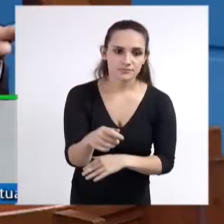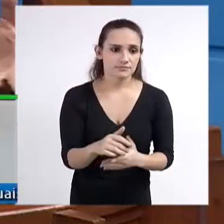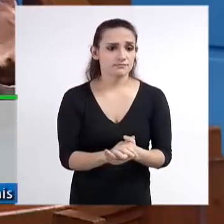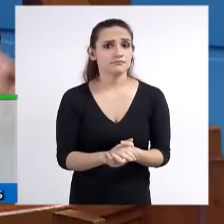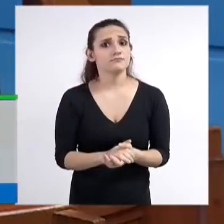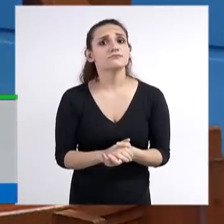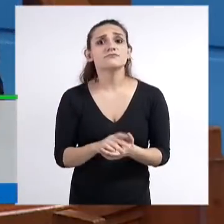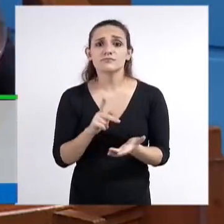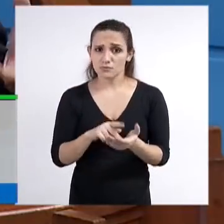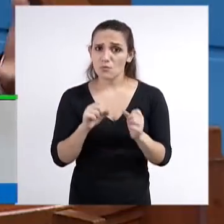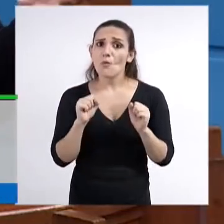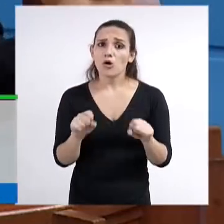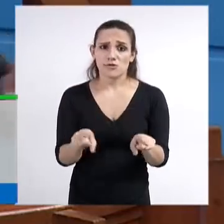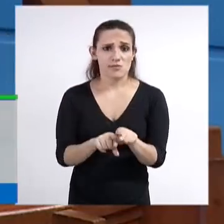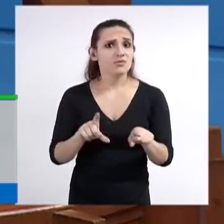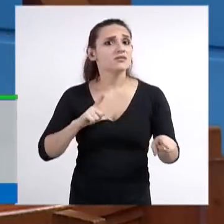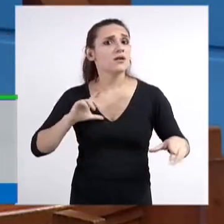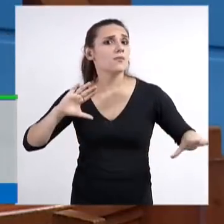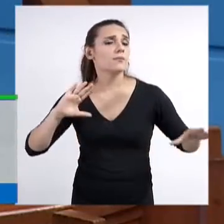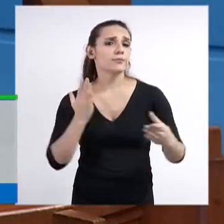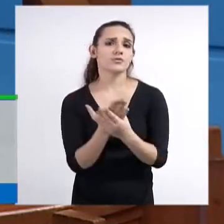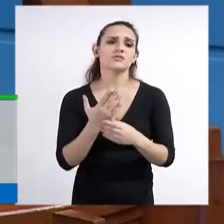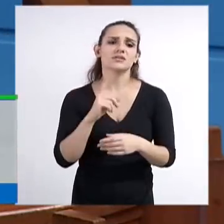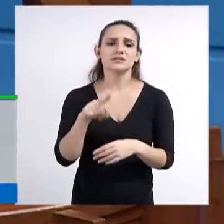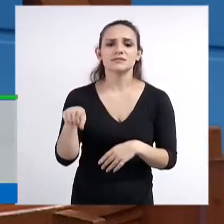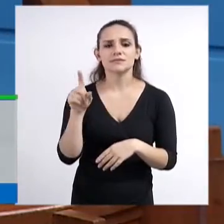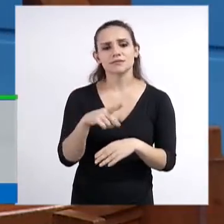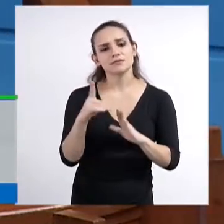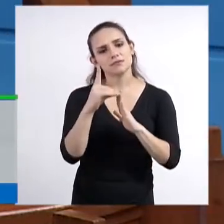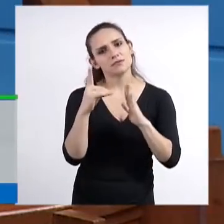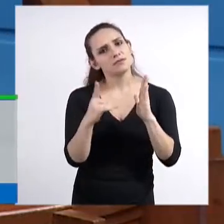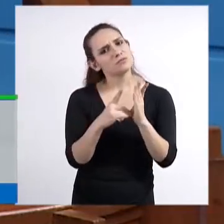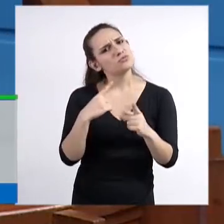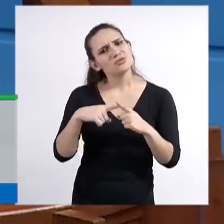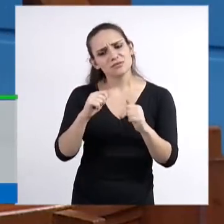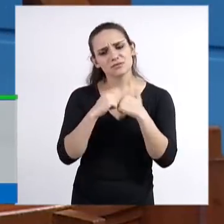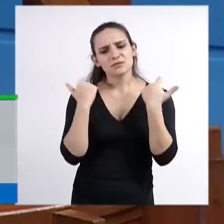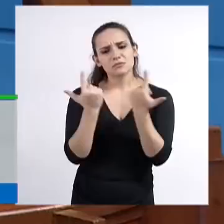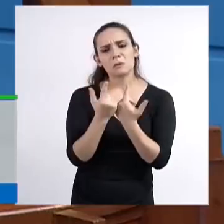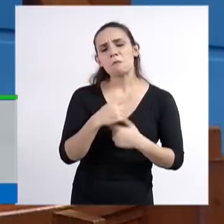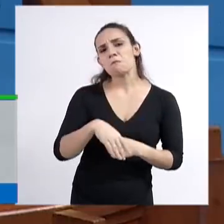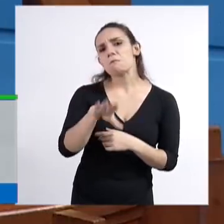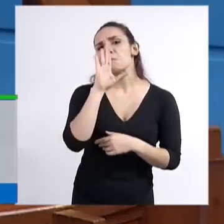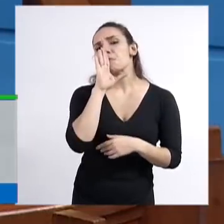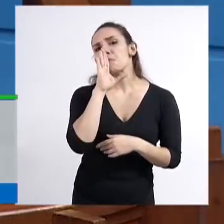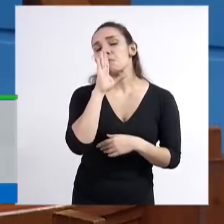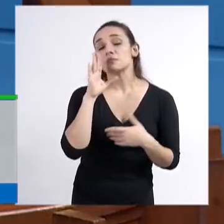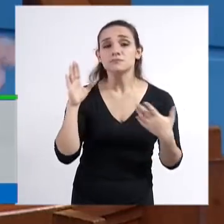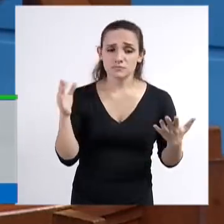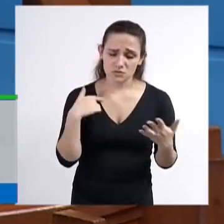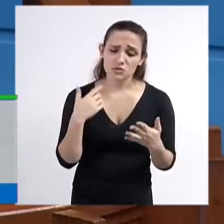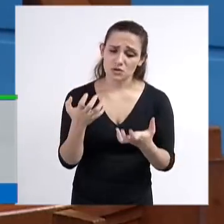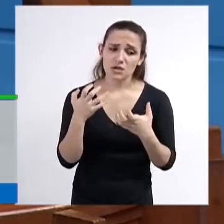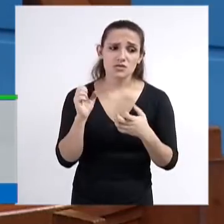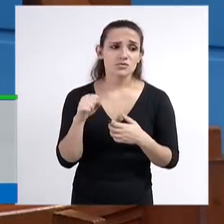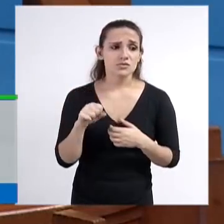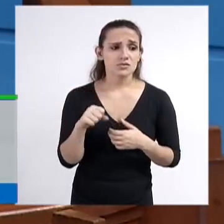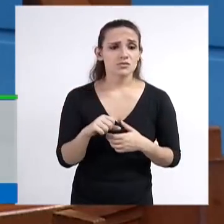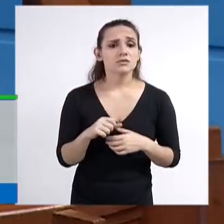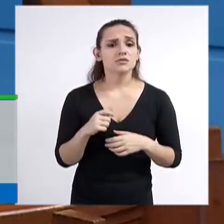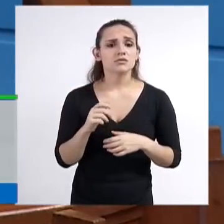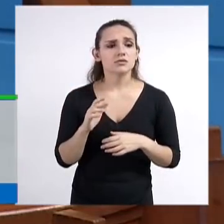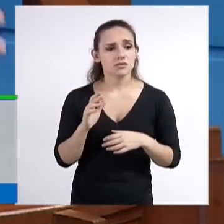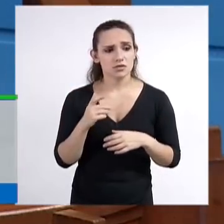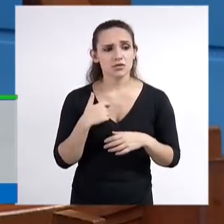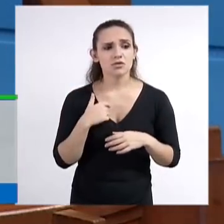ações judiciais que podem derrubar esse decreto, se essa casa não tomar providência. Eu gostaria de permitir uma parte da